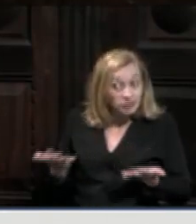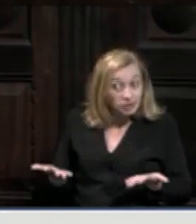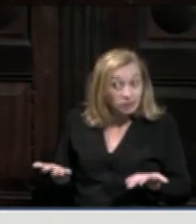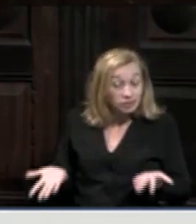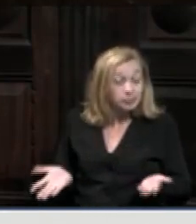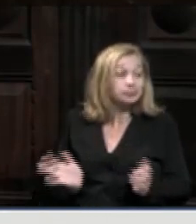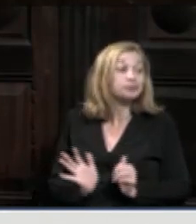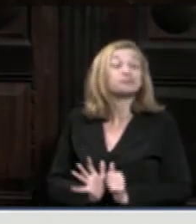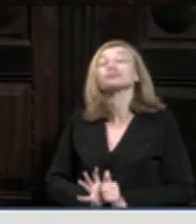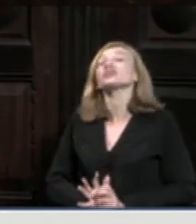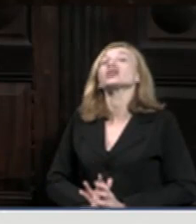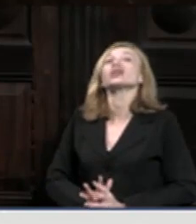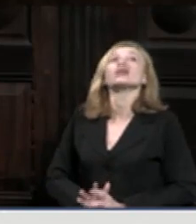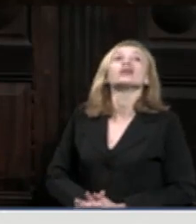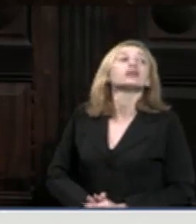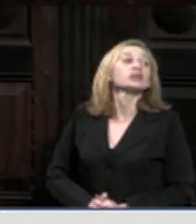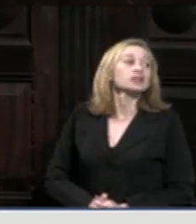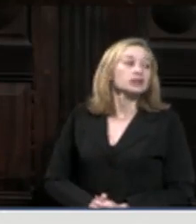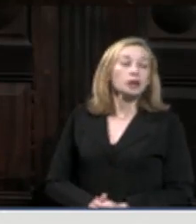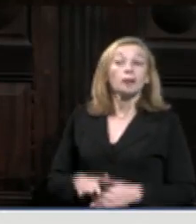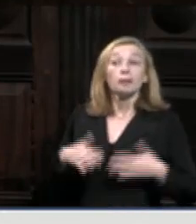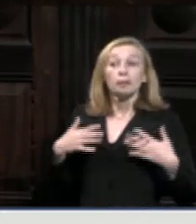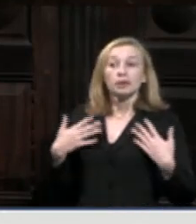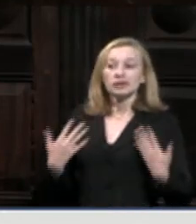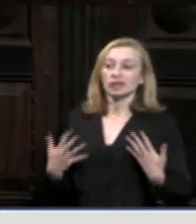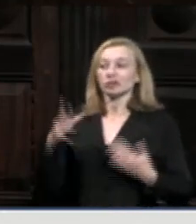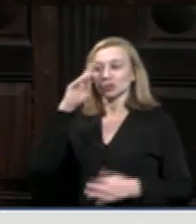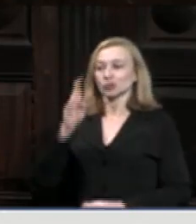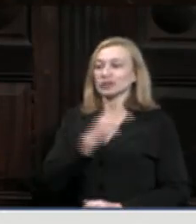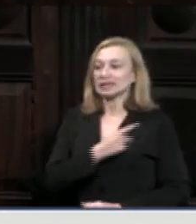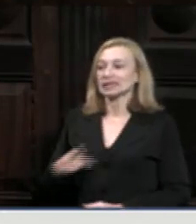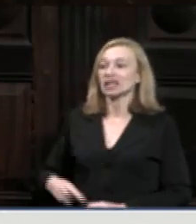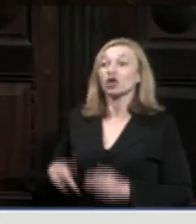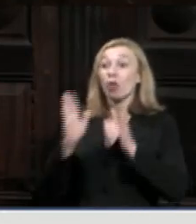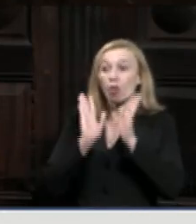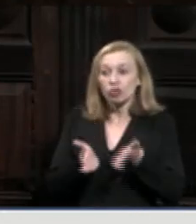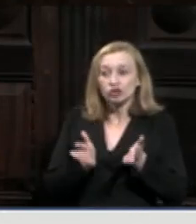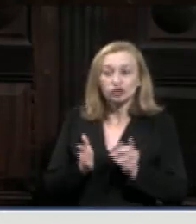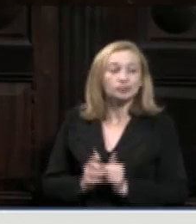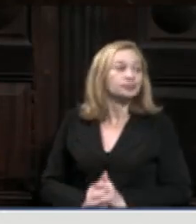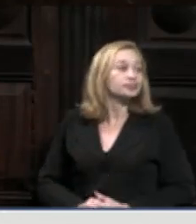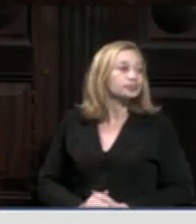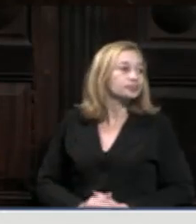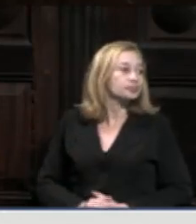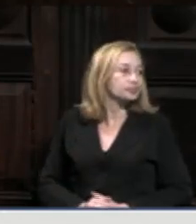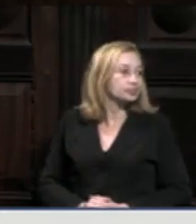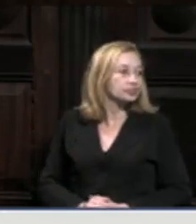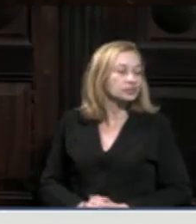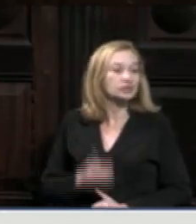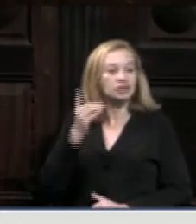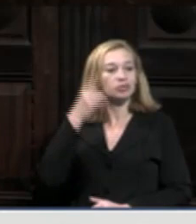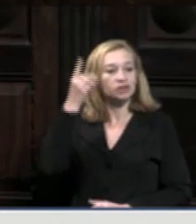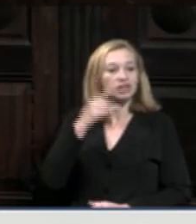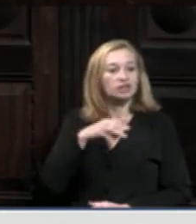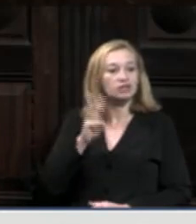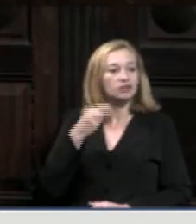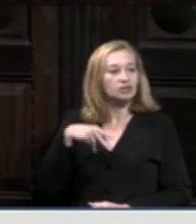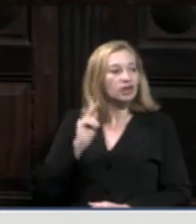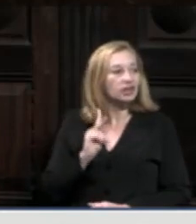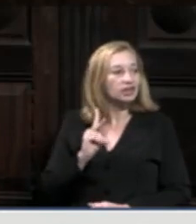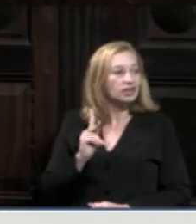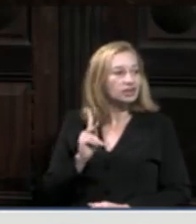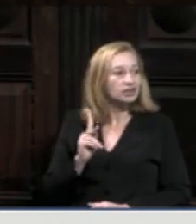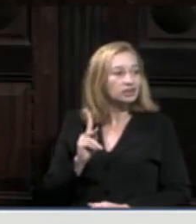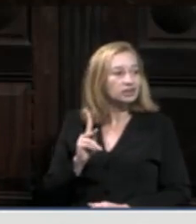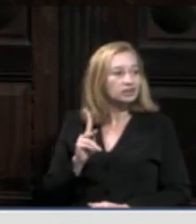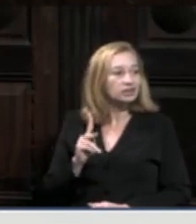oportunismos. Mas, senhor presidente, hoje, deputado Valdec,